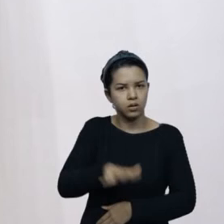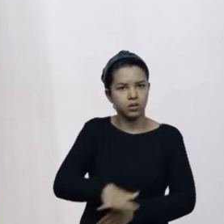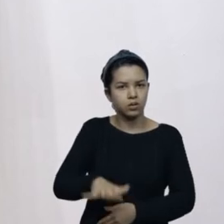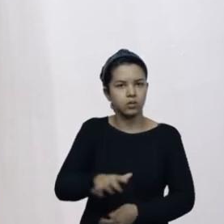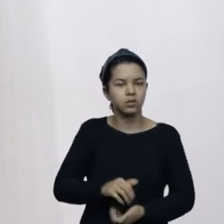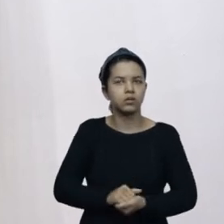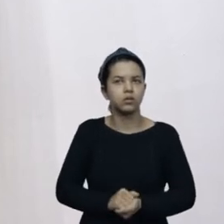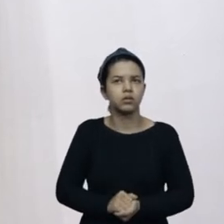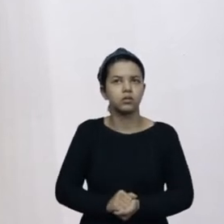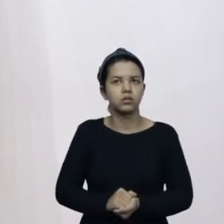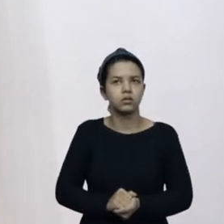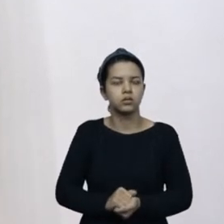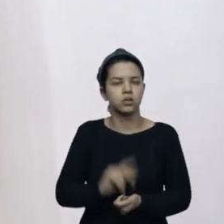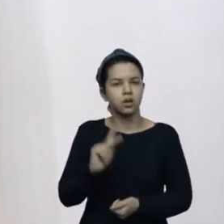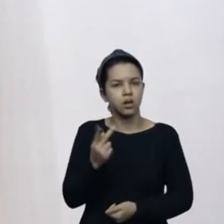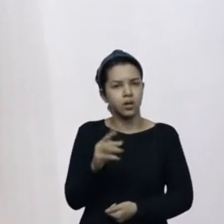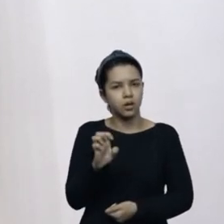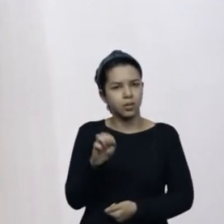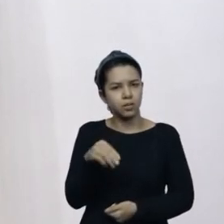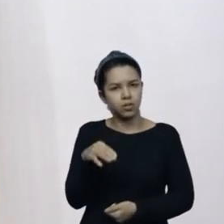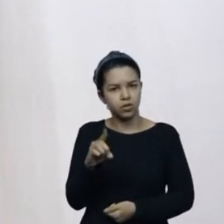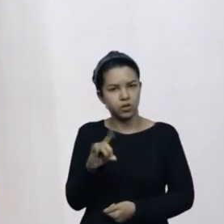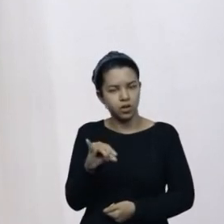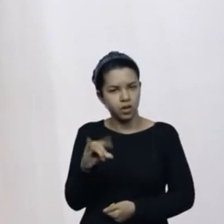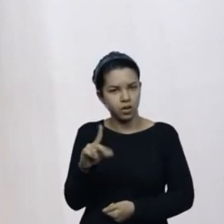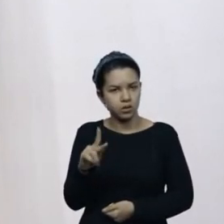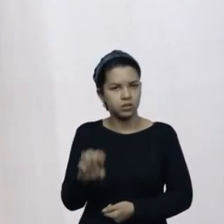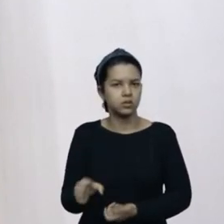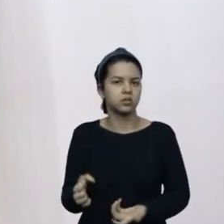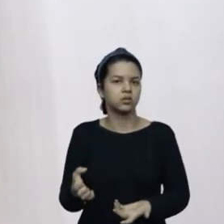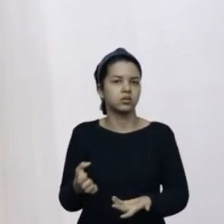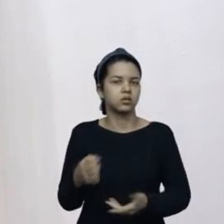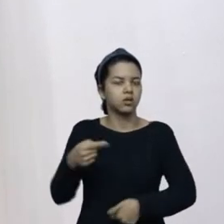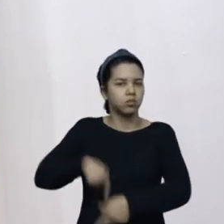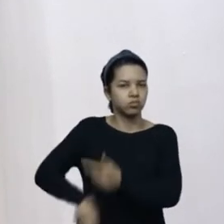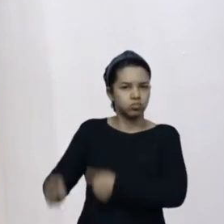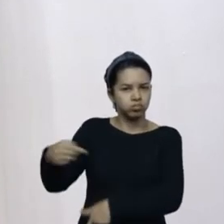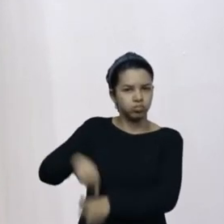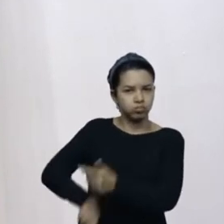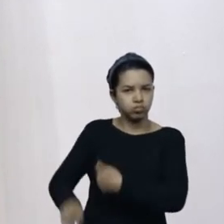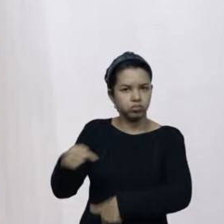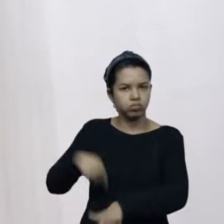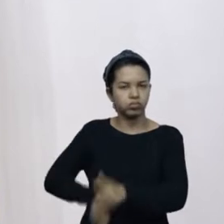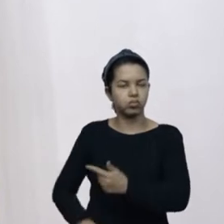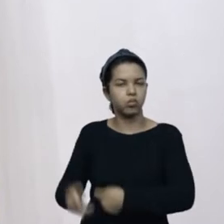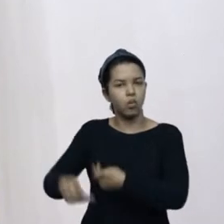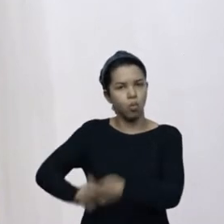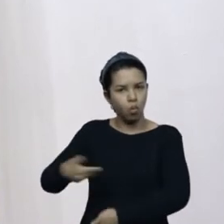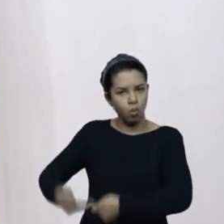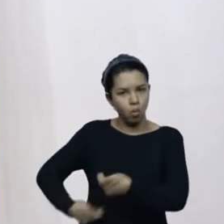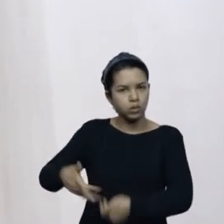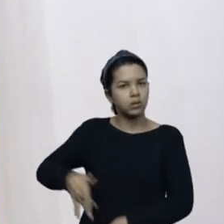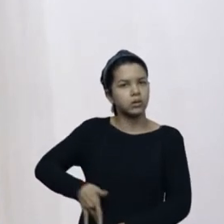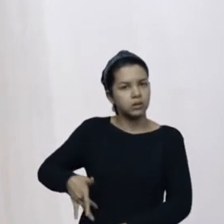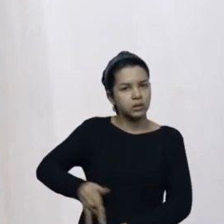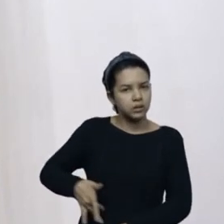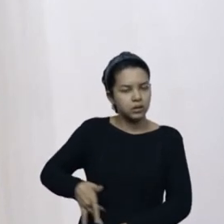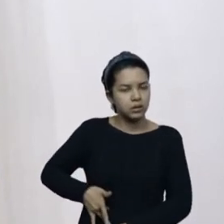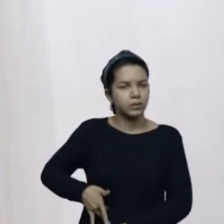de hemodiálise, né? No tratamento dos rins. Reconhecemos,